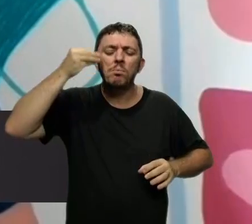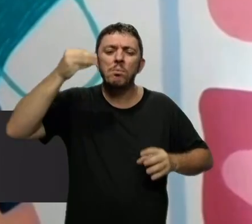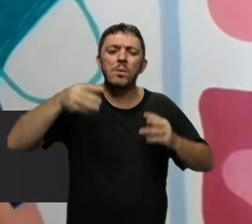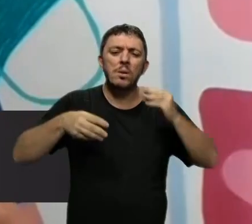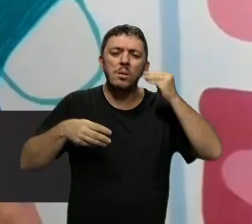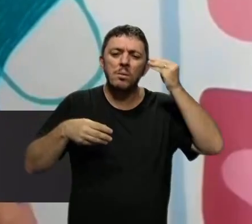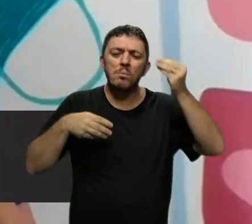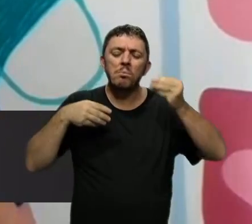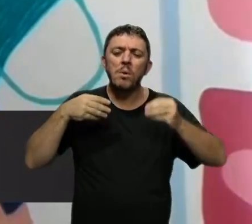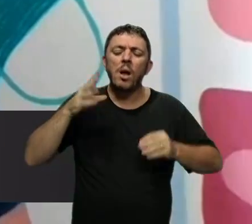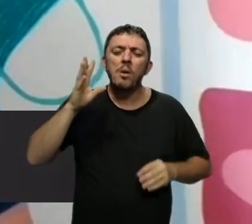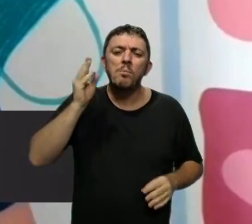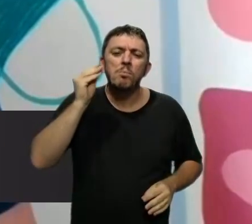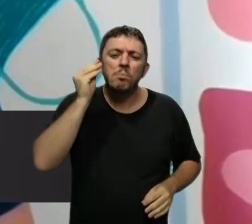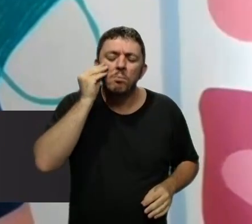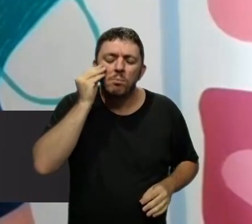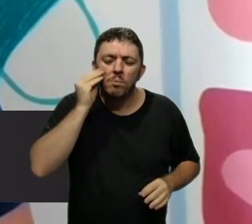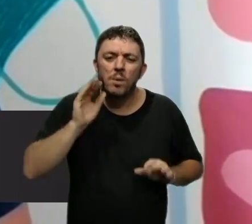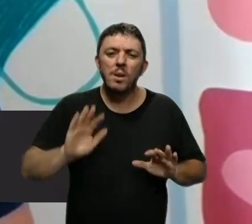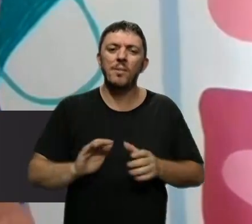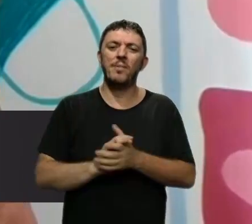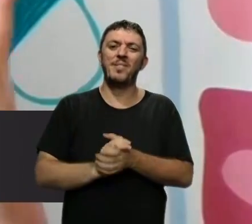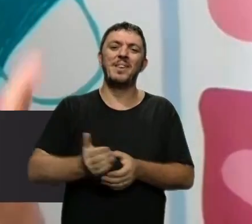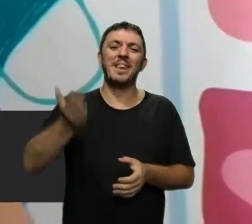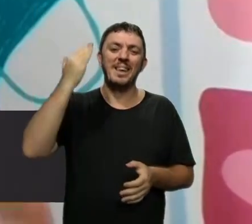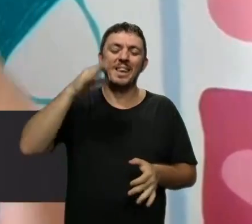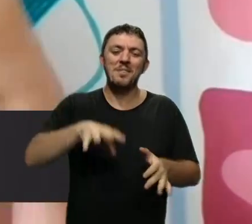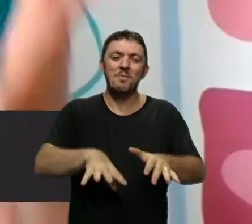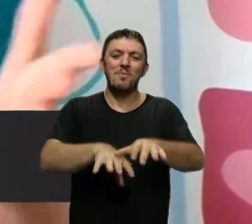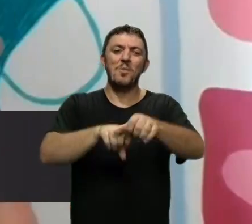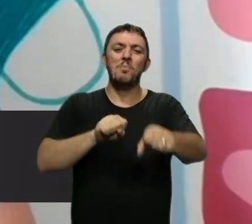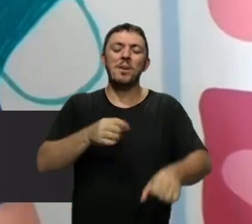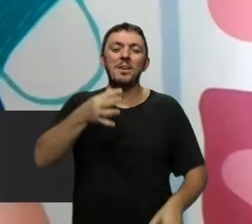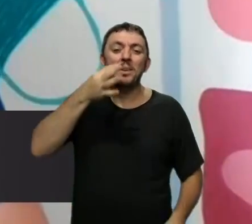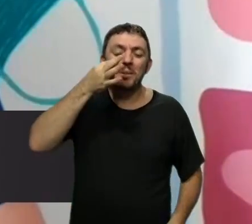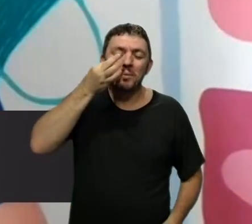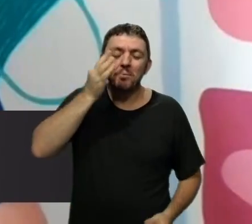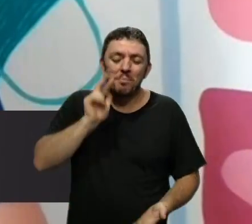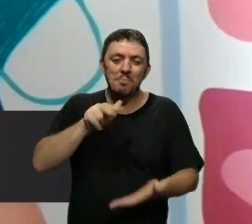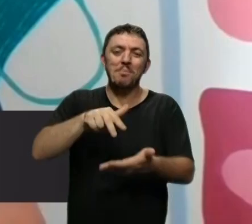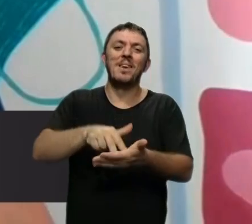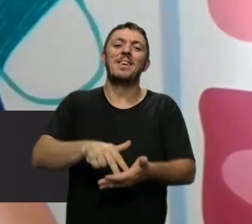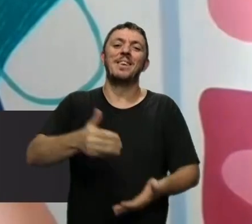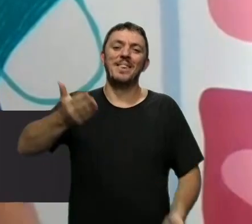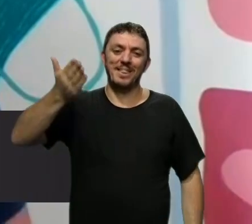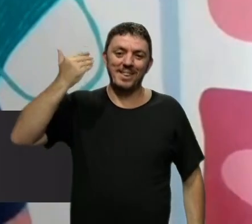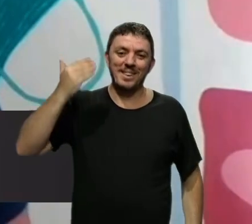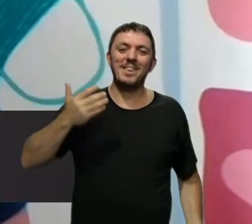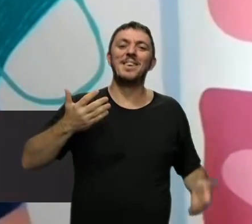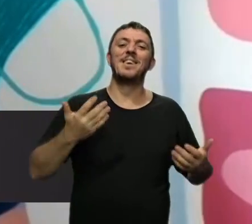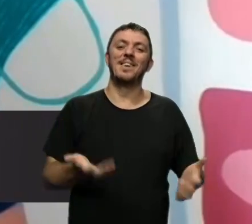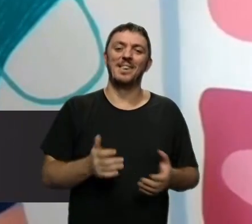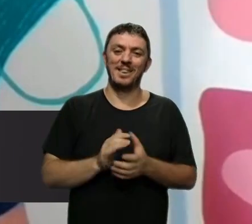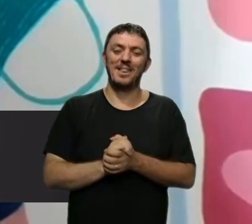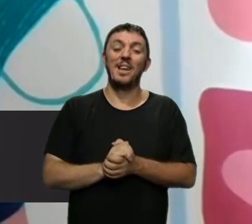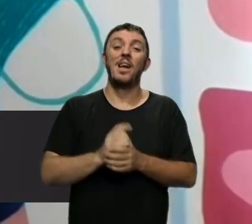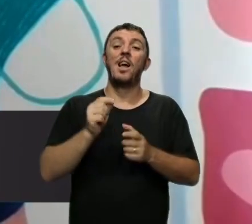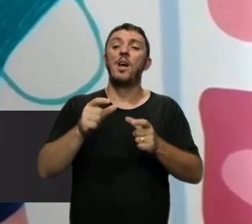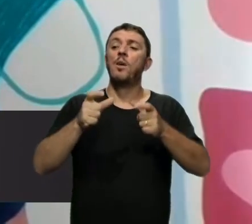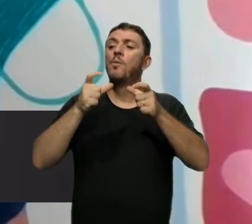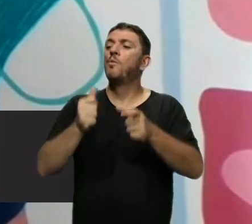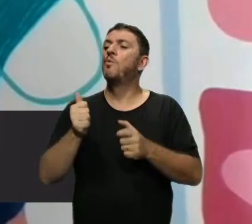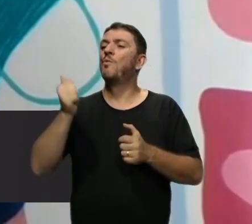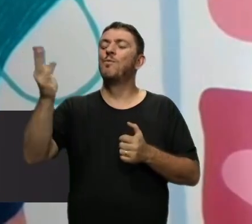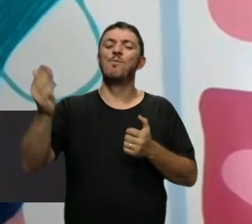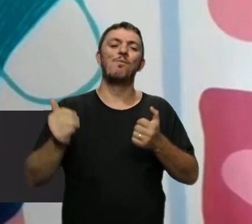as minhas formações, quando a gente podia fazer presencialmente, essencialmente elas eram em áreas externas, com